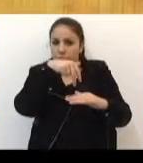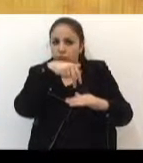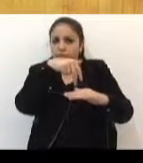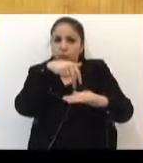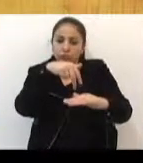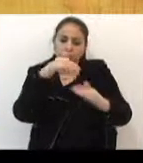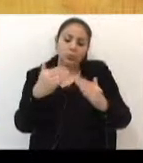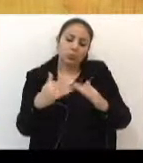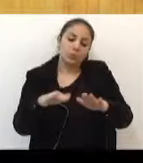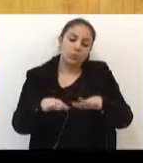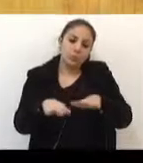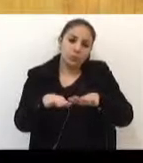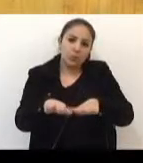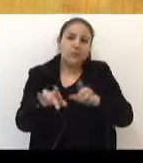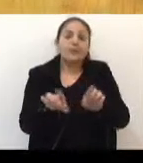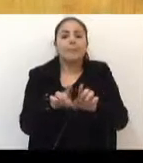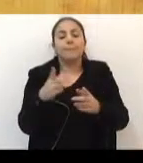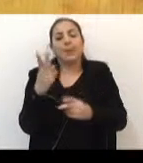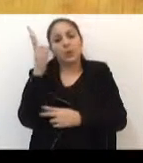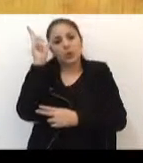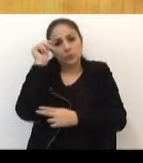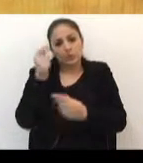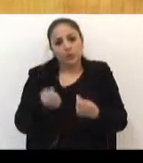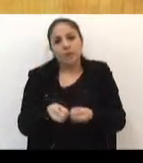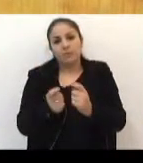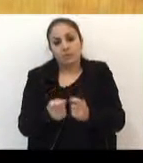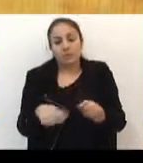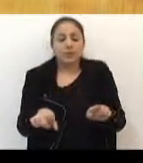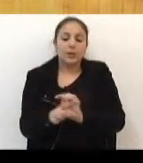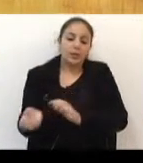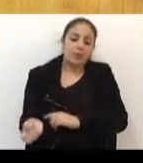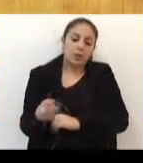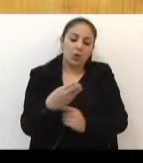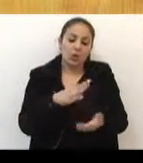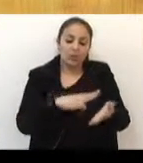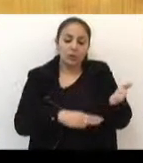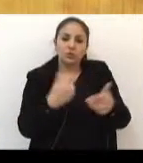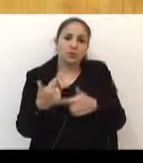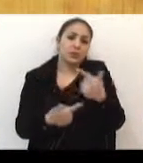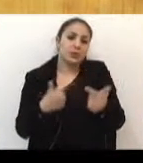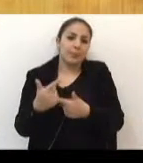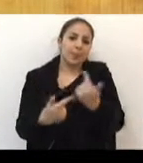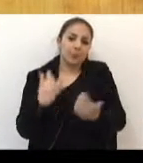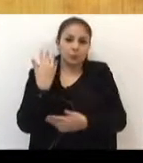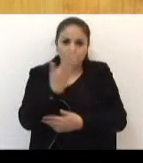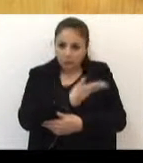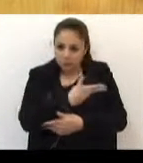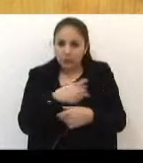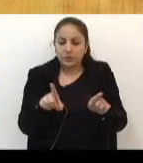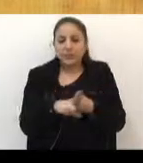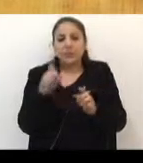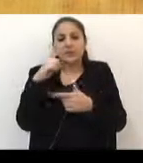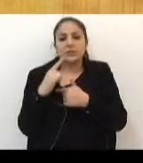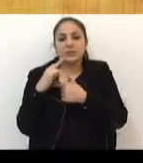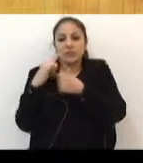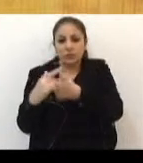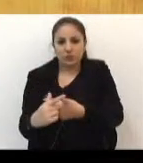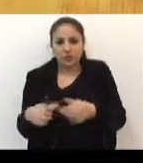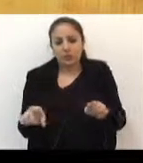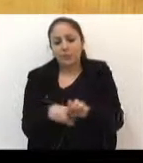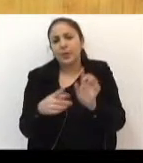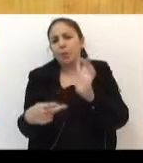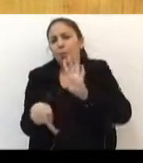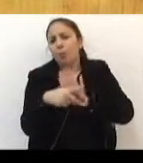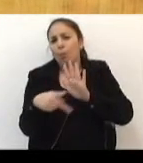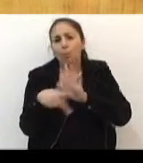caminhões e saíam para a avenida, né? E com uma nova metodologia de trabalho das entidades tradicionalistas, através do próprio